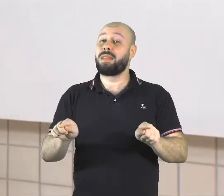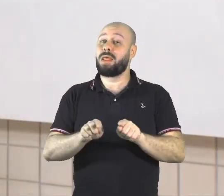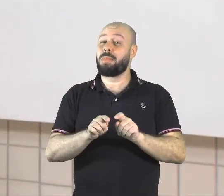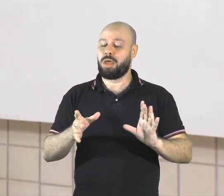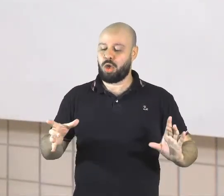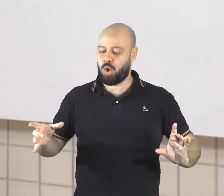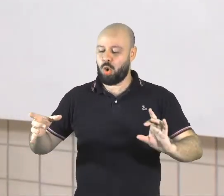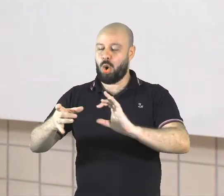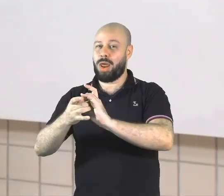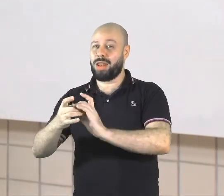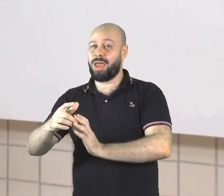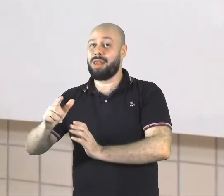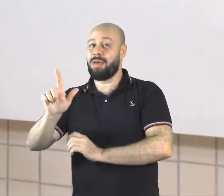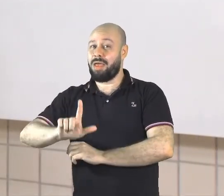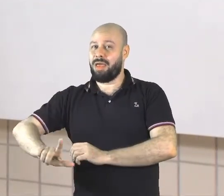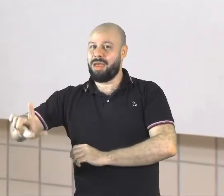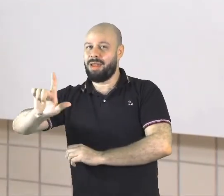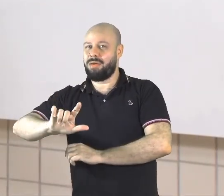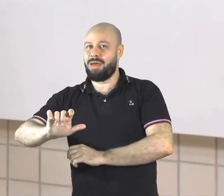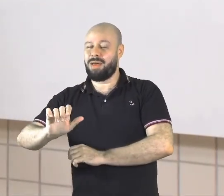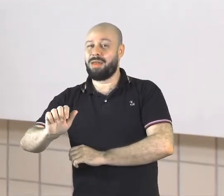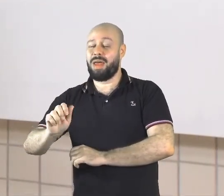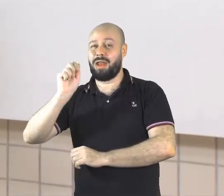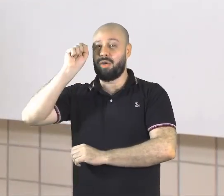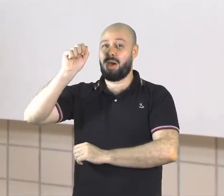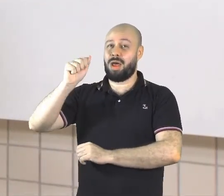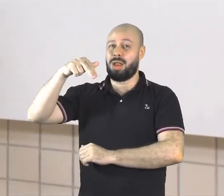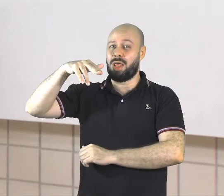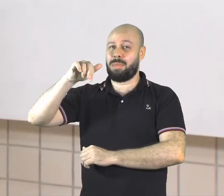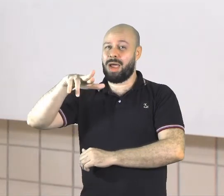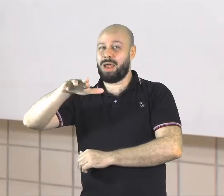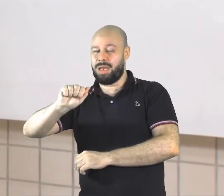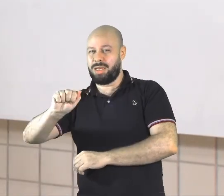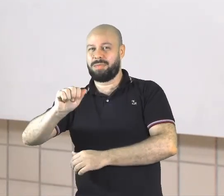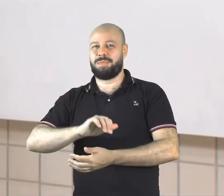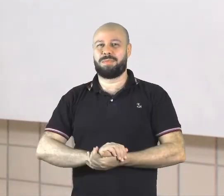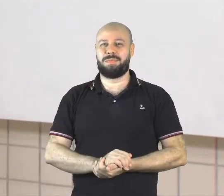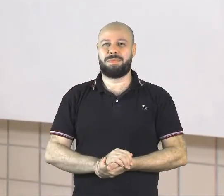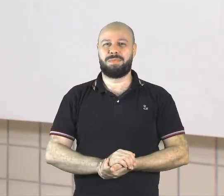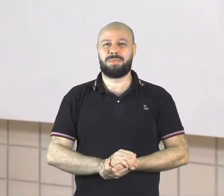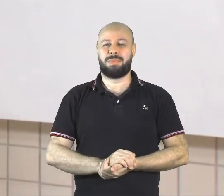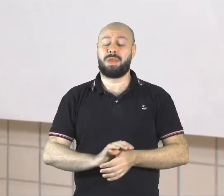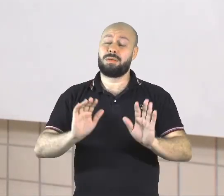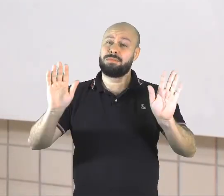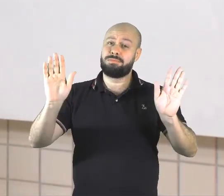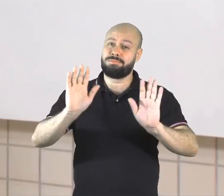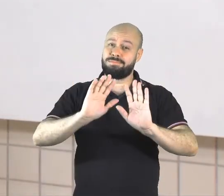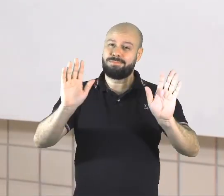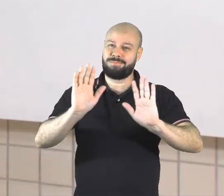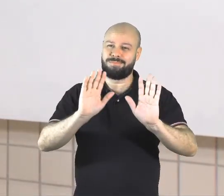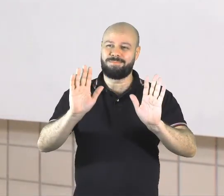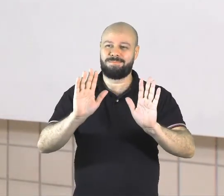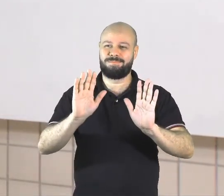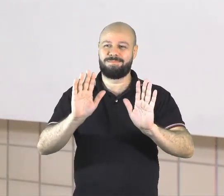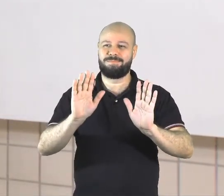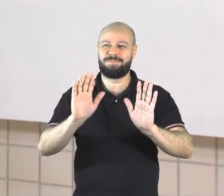lá à obra literária de Ana Maria Machado, ok? Eu me despeço de vocês,